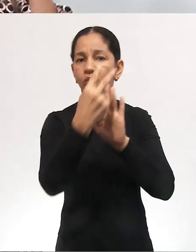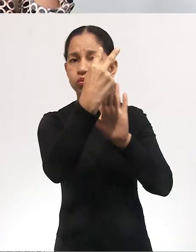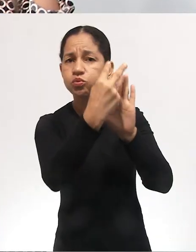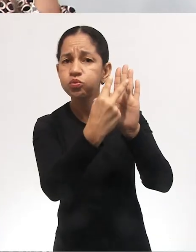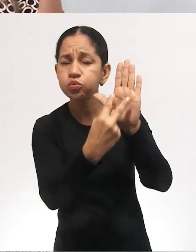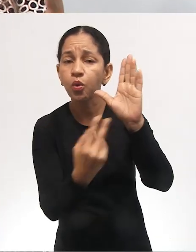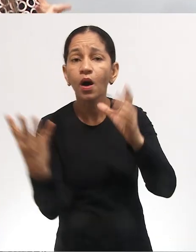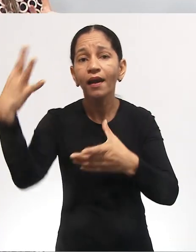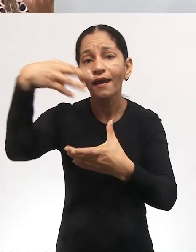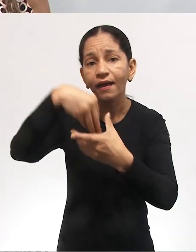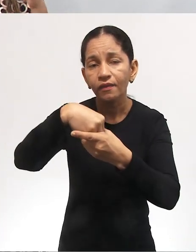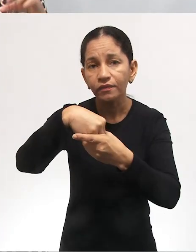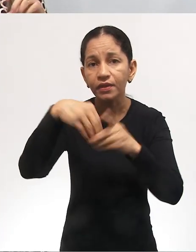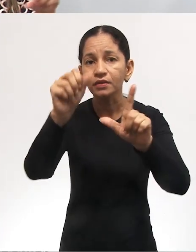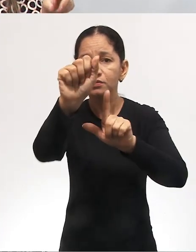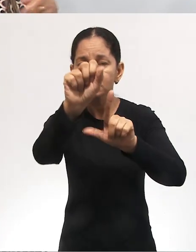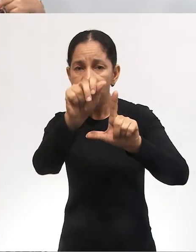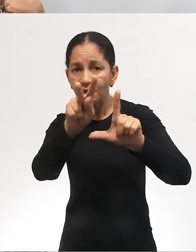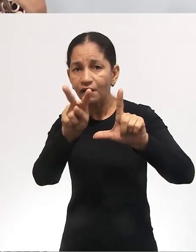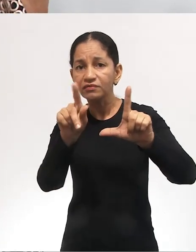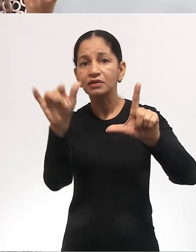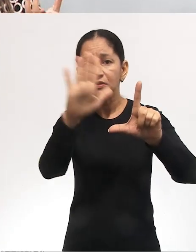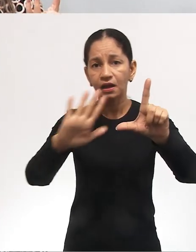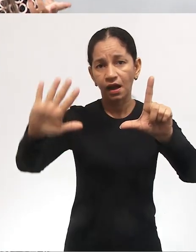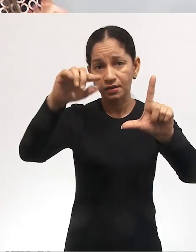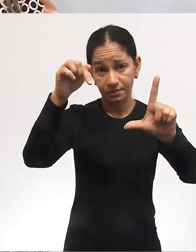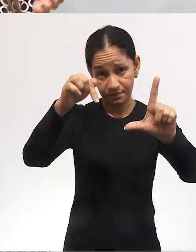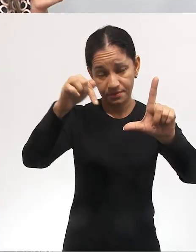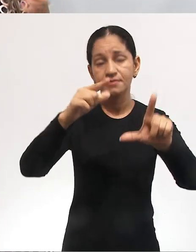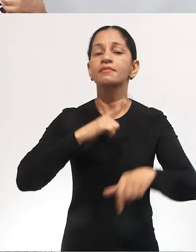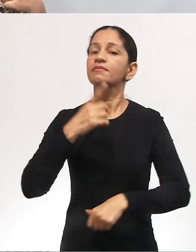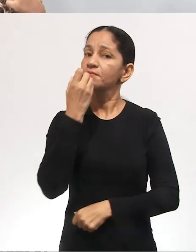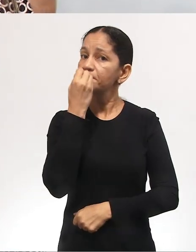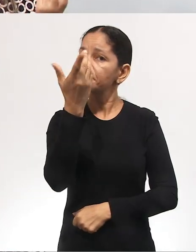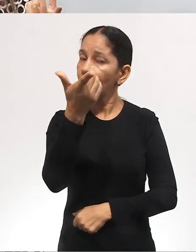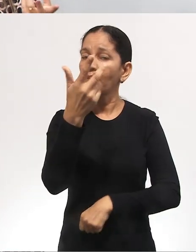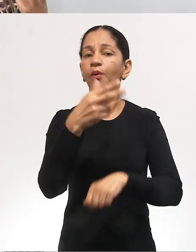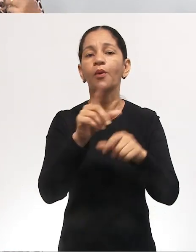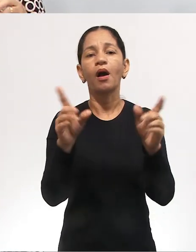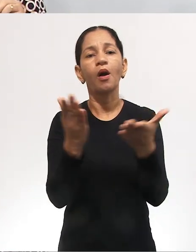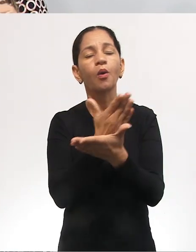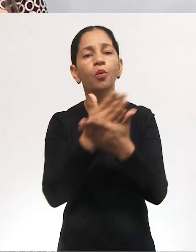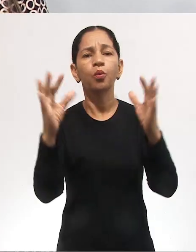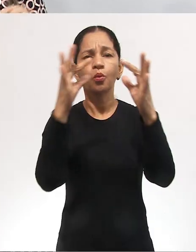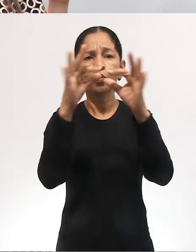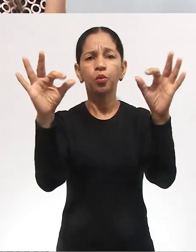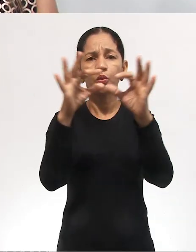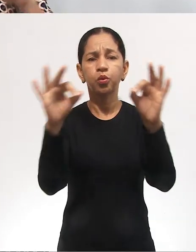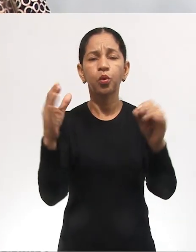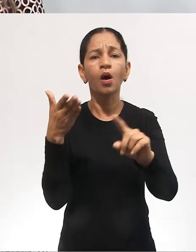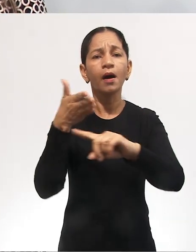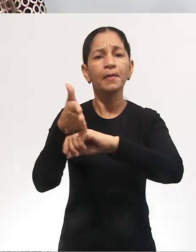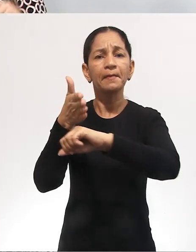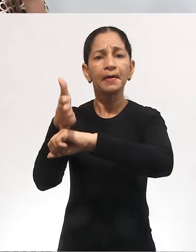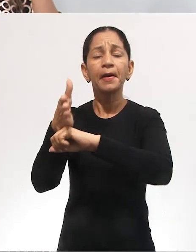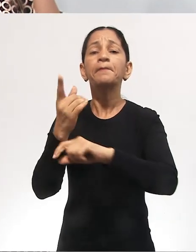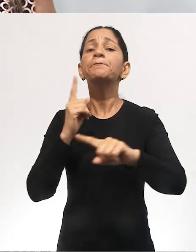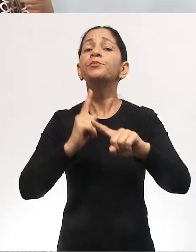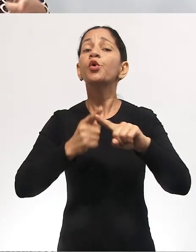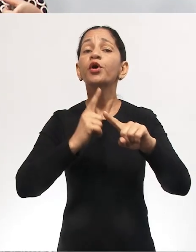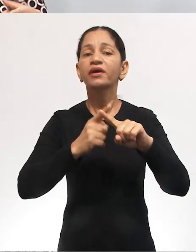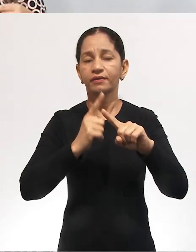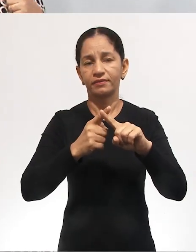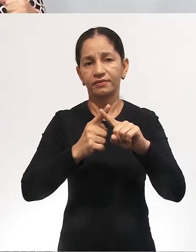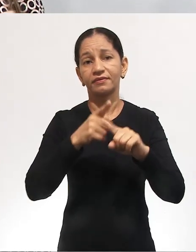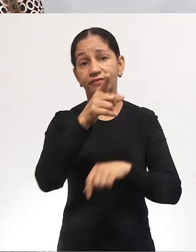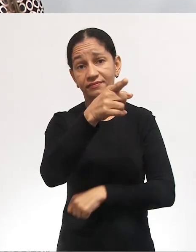AVA. Assista também às aulas que eu indiquei para vocês, né? Coloquei os links disponibilizados. Por quê?